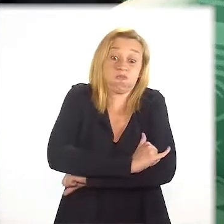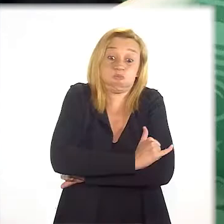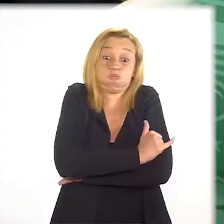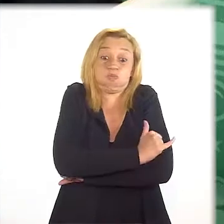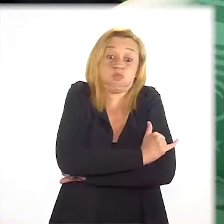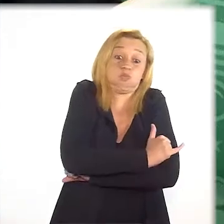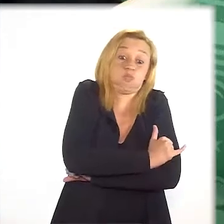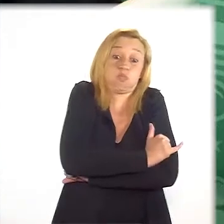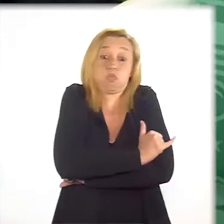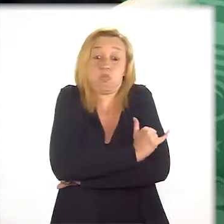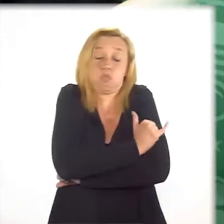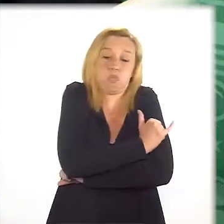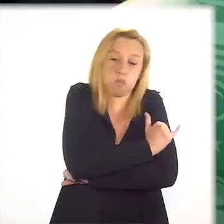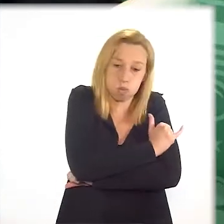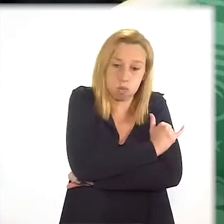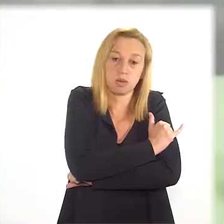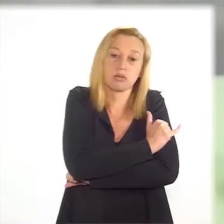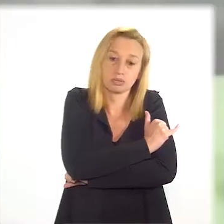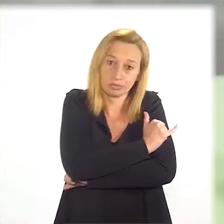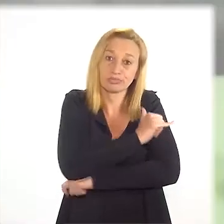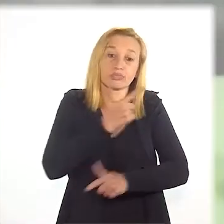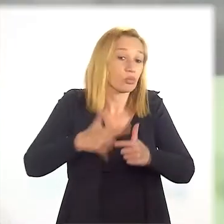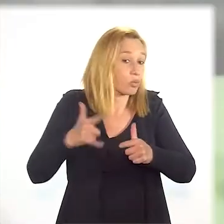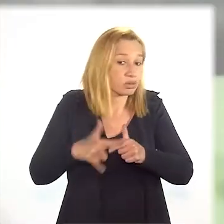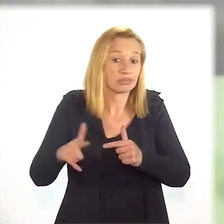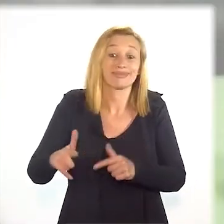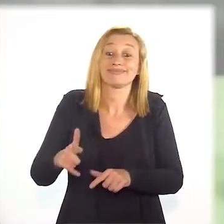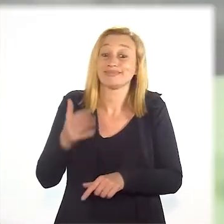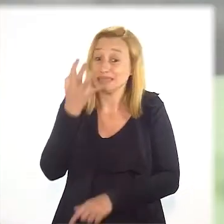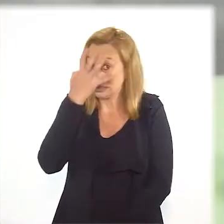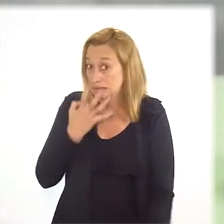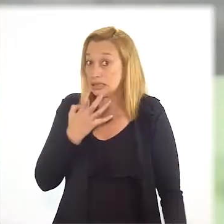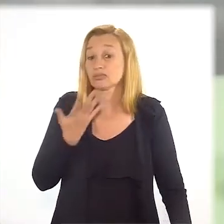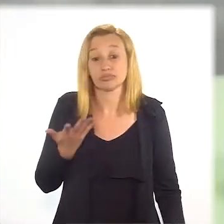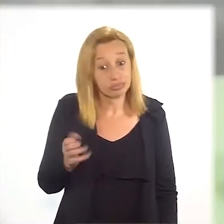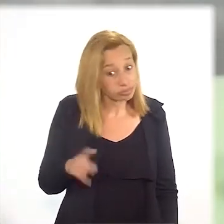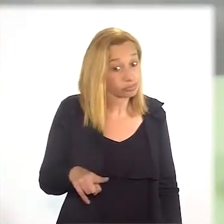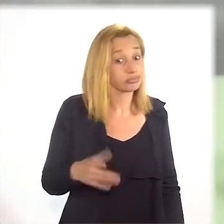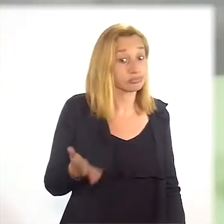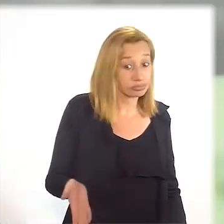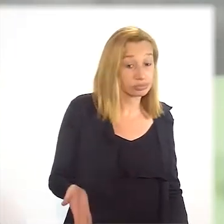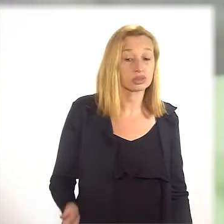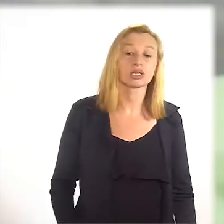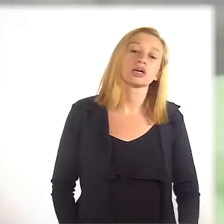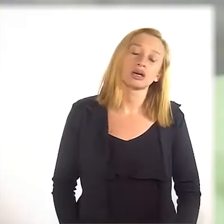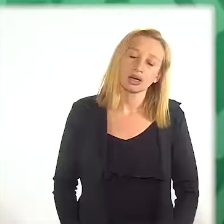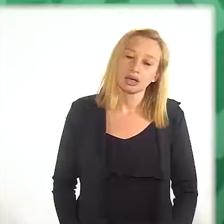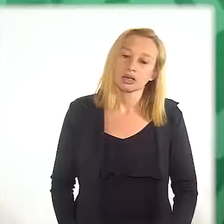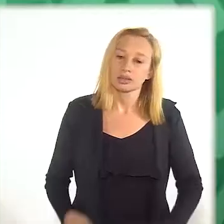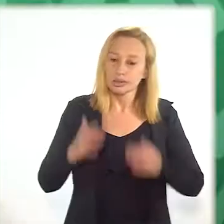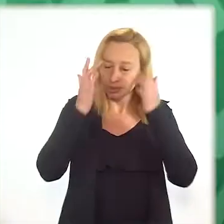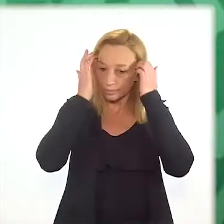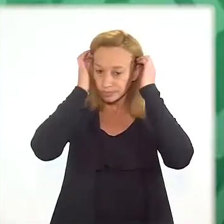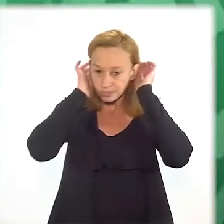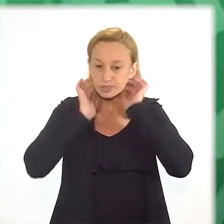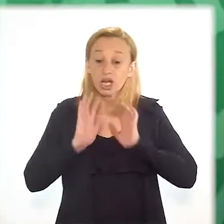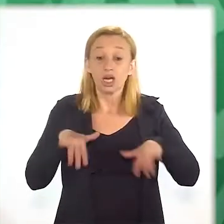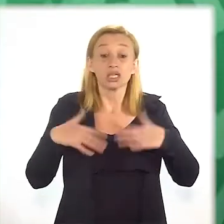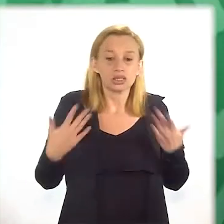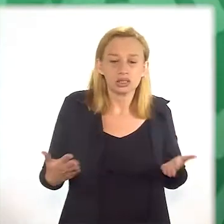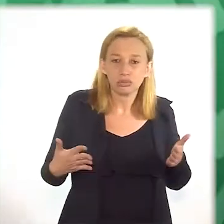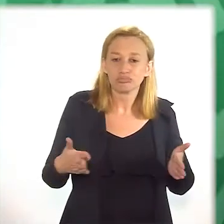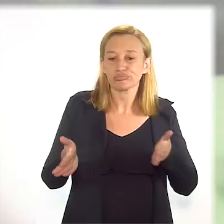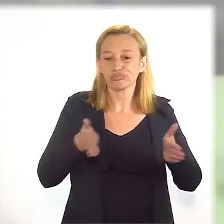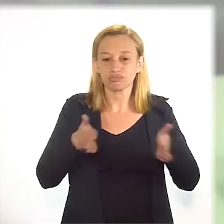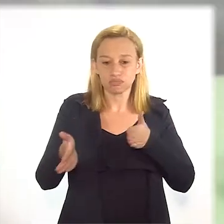com obesidade muito importante, com comorbidades, né? Que são essas alterações clínicas relacionadas à obesidade.